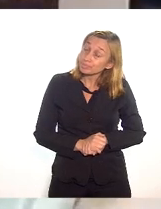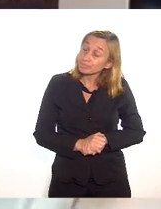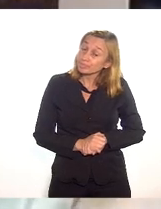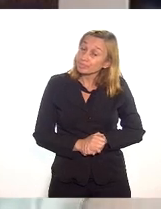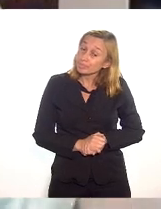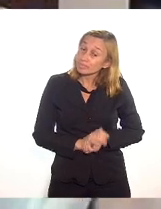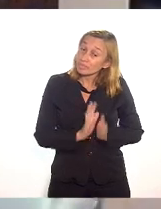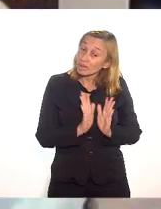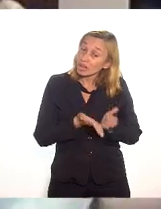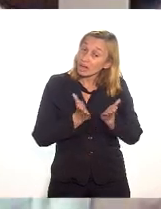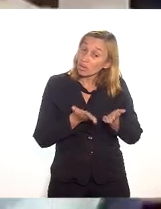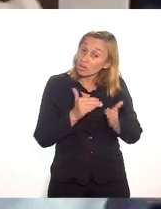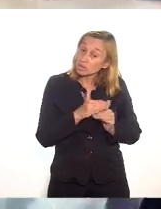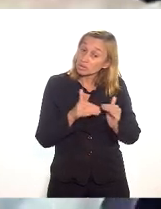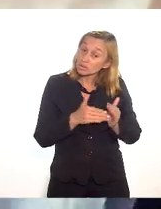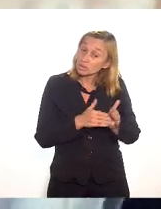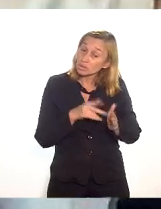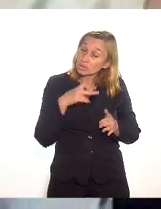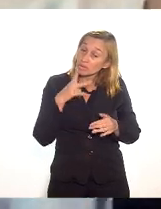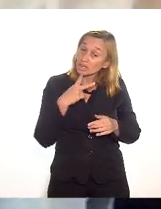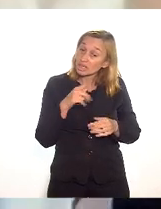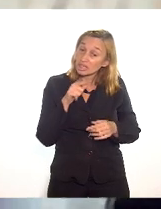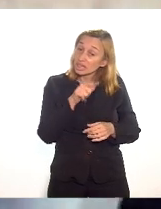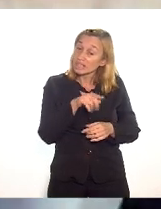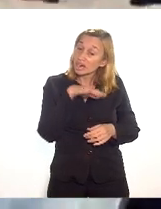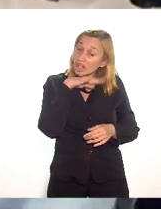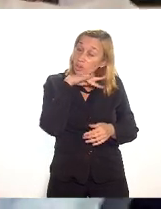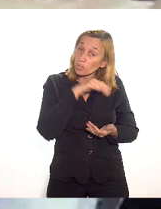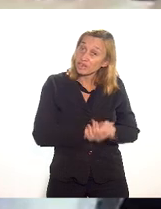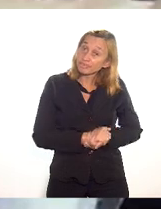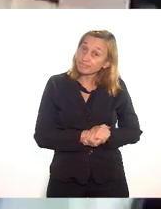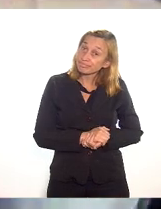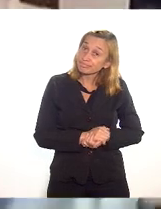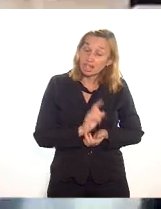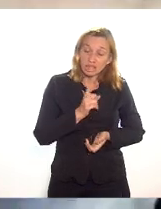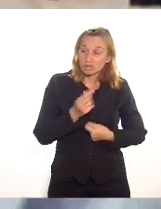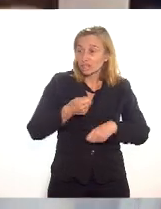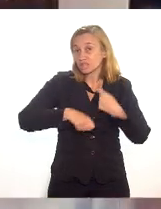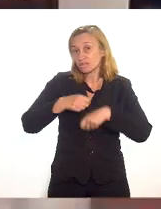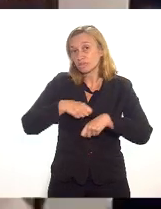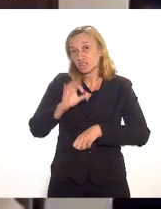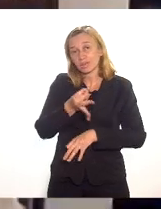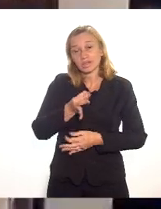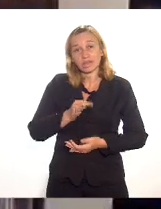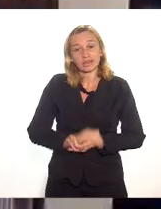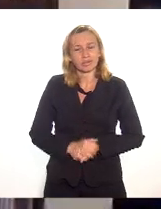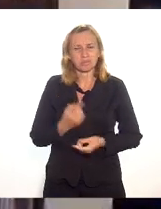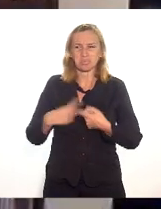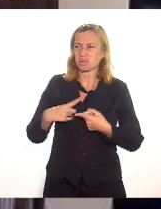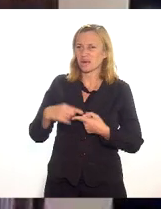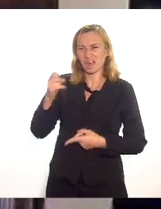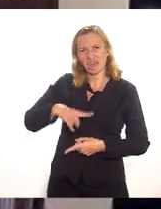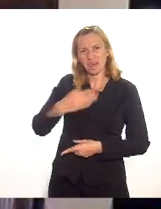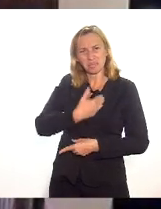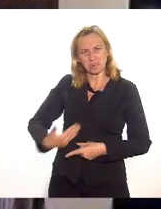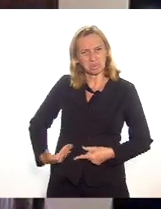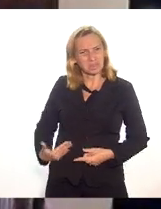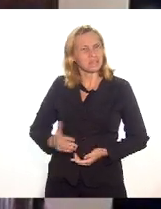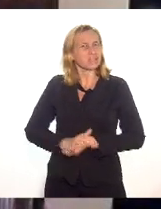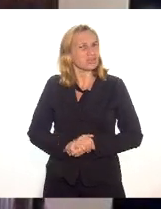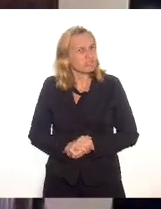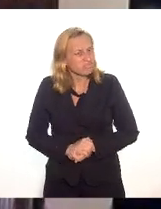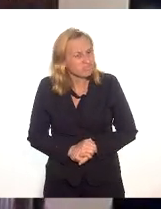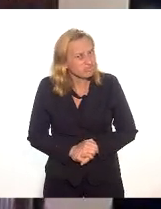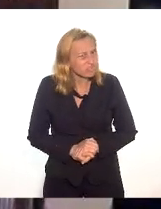justificativa para dizer que ela não está sendo bem gerida, bem administrada, porque é pública? Nós não podemos, de forma